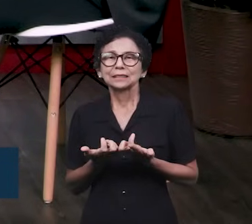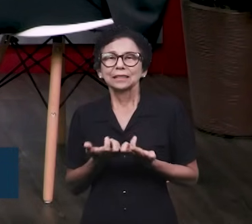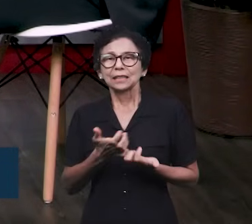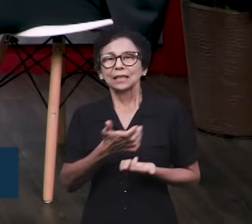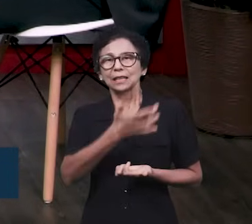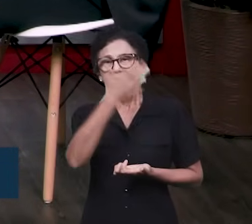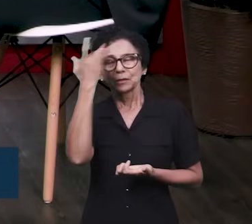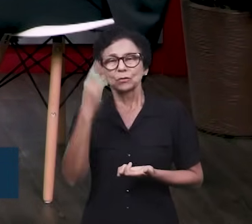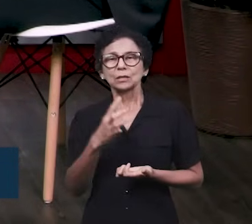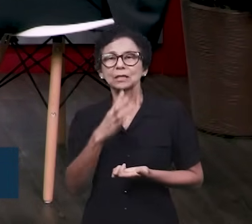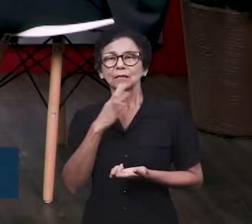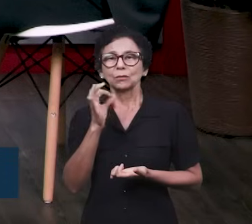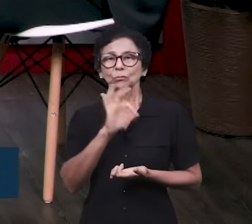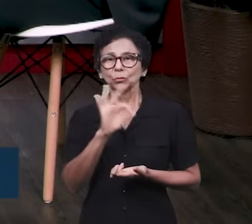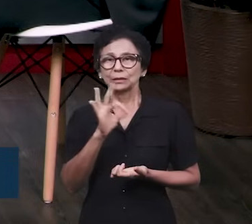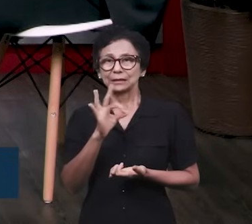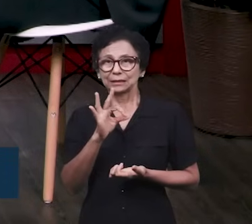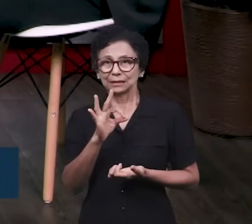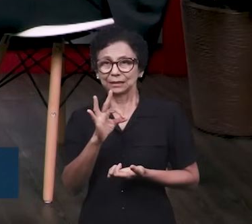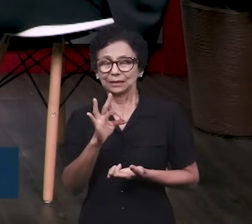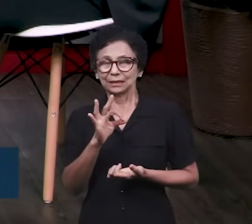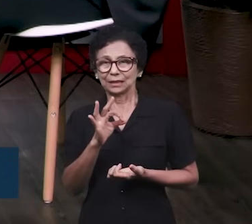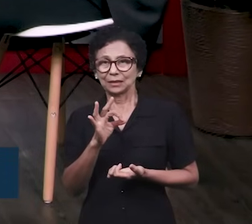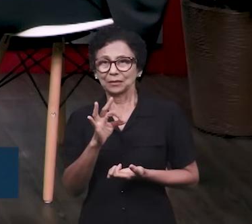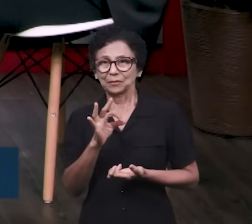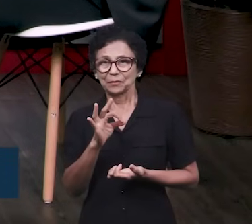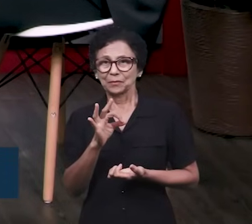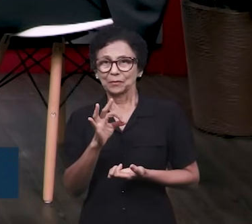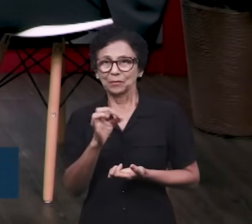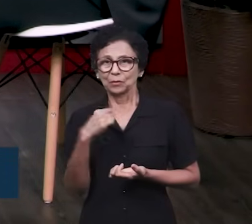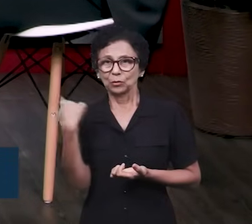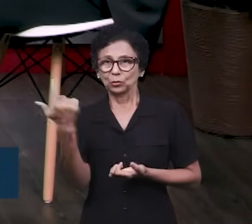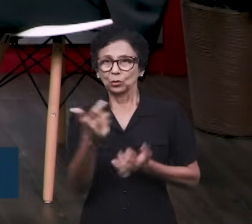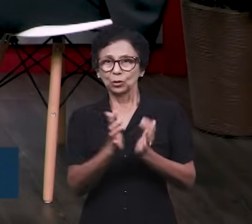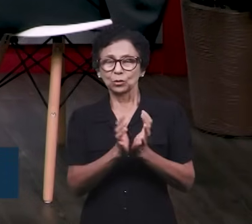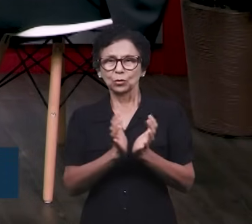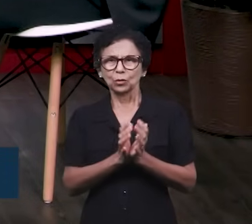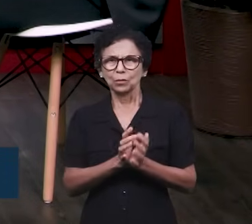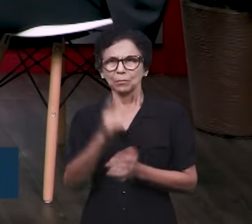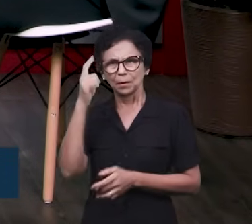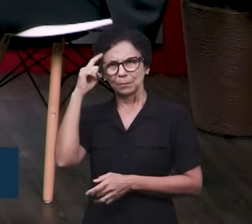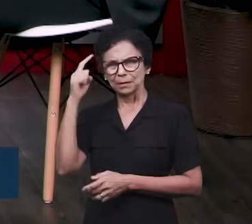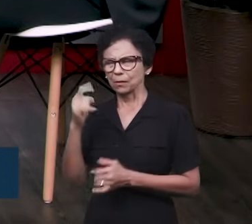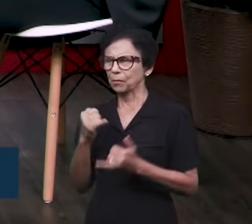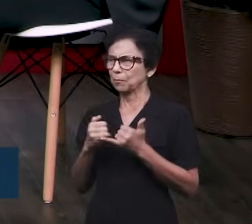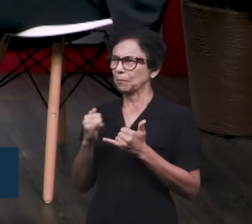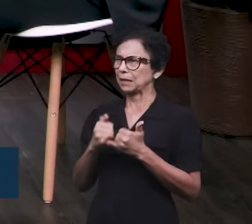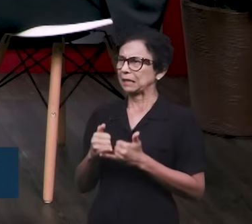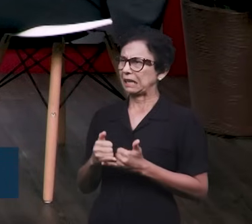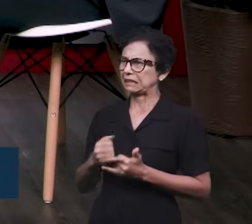a consciência de que nós nos conhecíamos há muito tempo. Exatamente. Né? Que nós estávamos juntos há muito tempo.